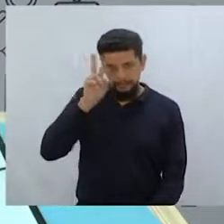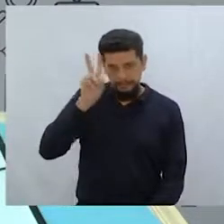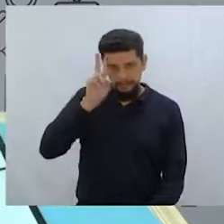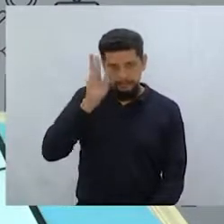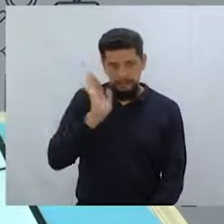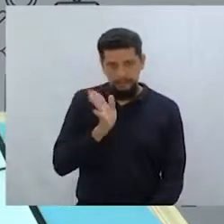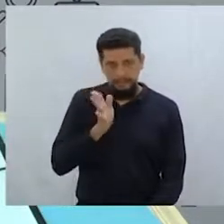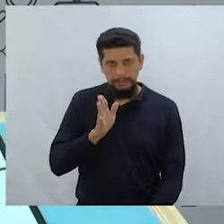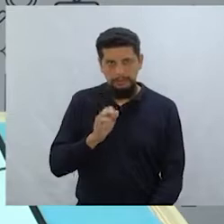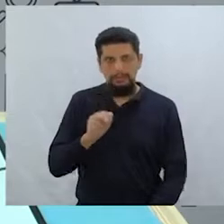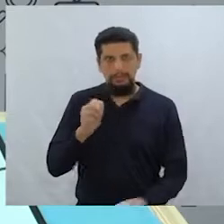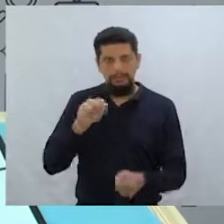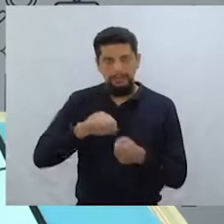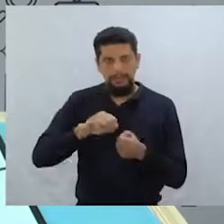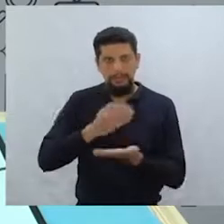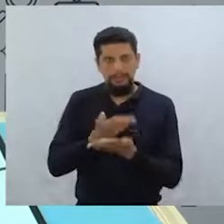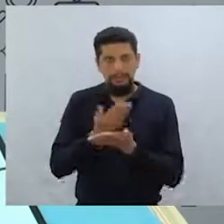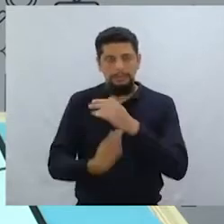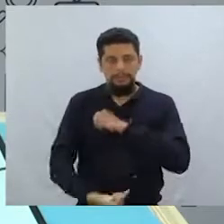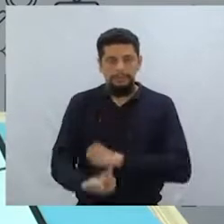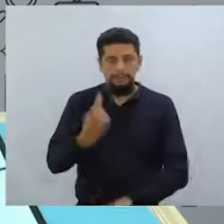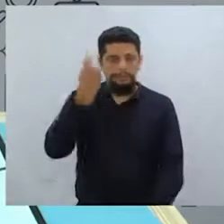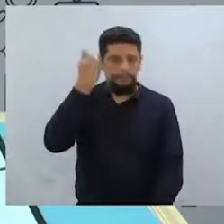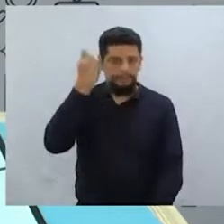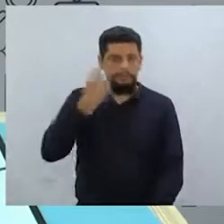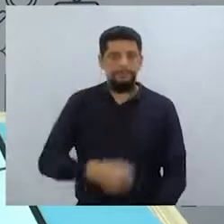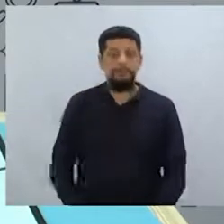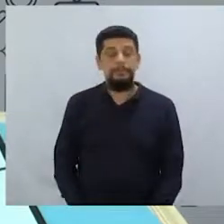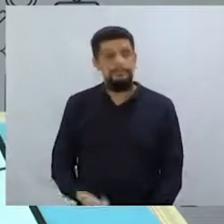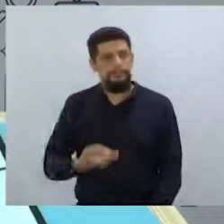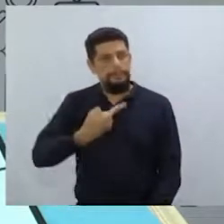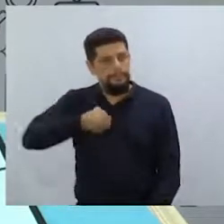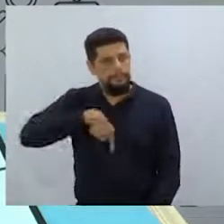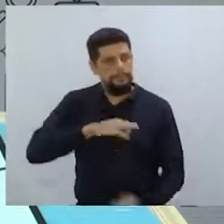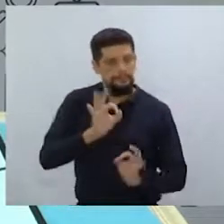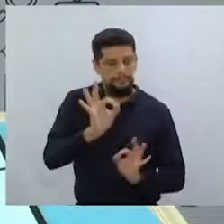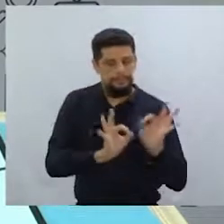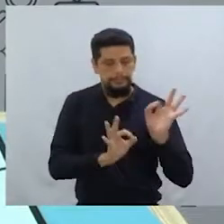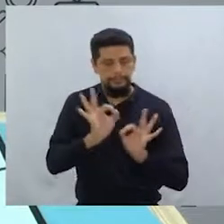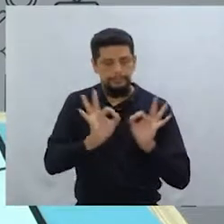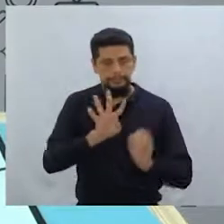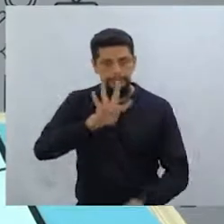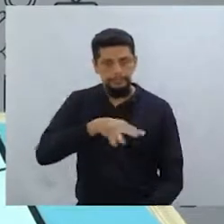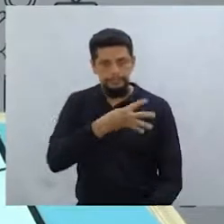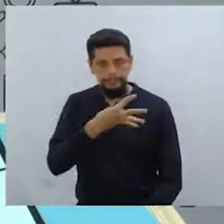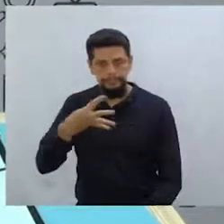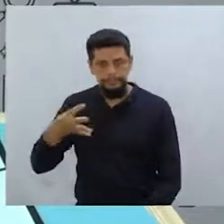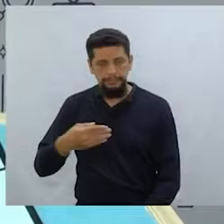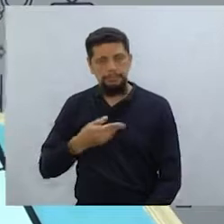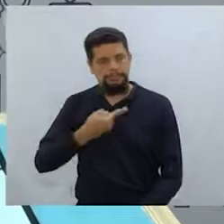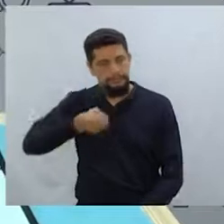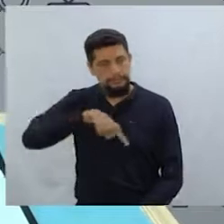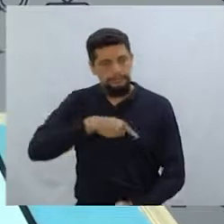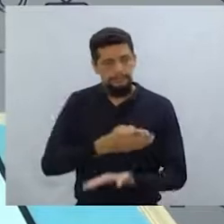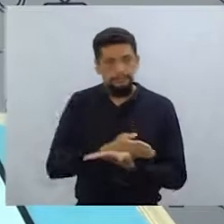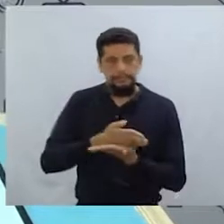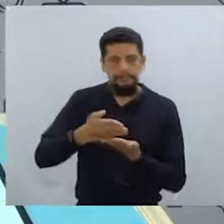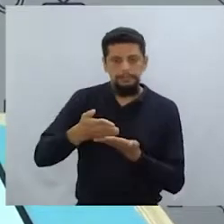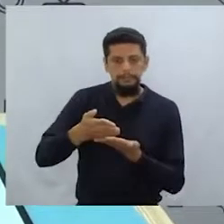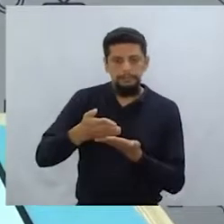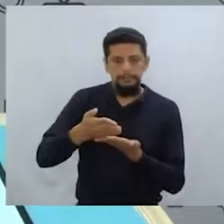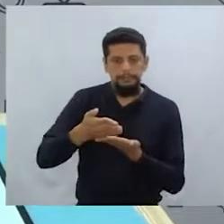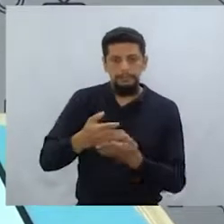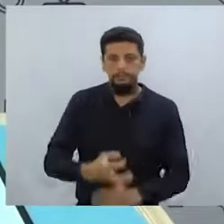ali na TV, né, na tela de vocês. Nós vamos organizar essa tabela aqui. Nós vamos